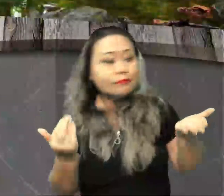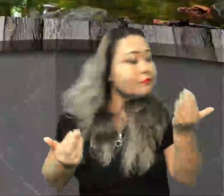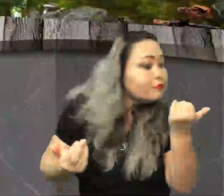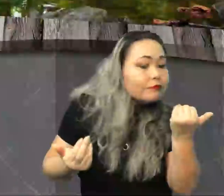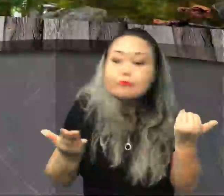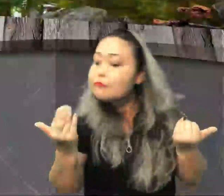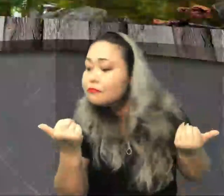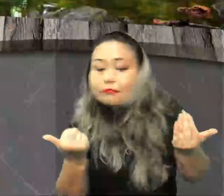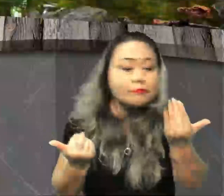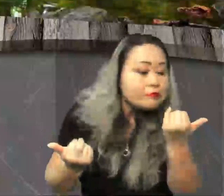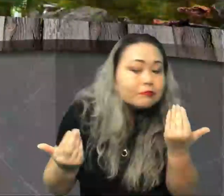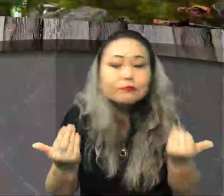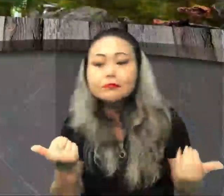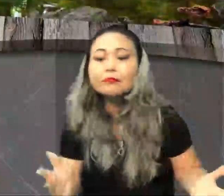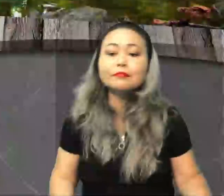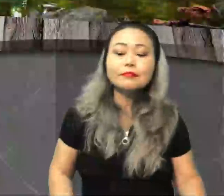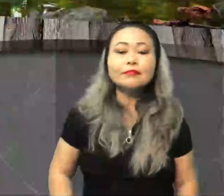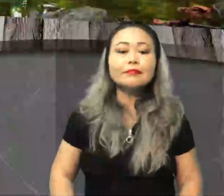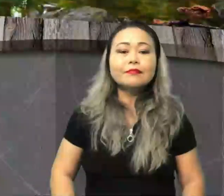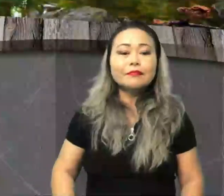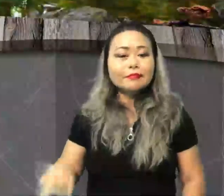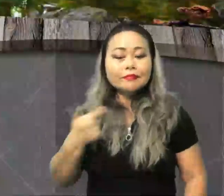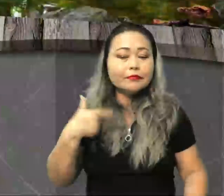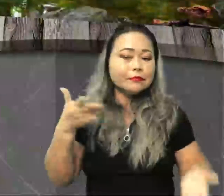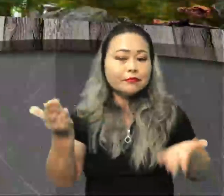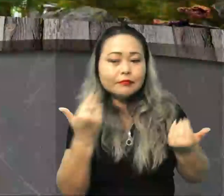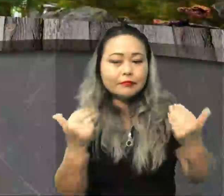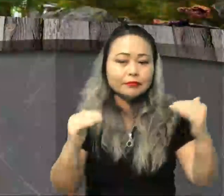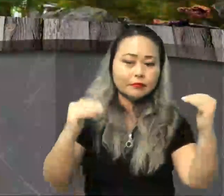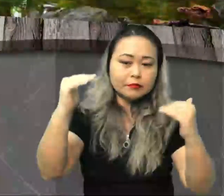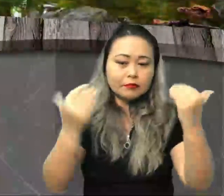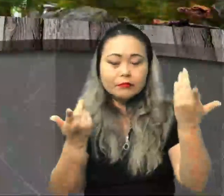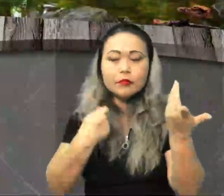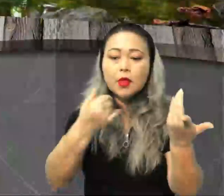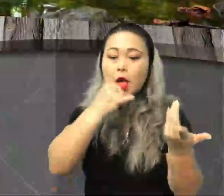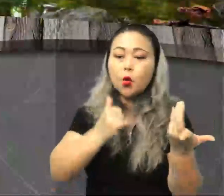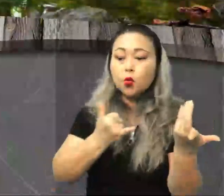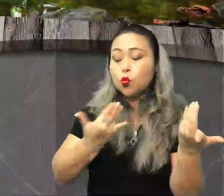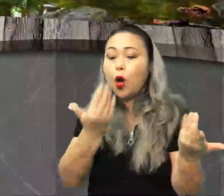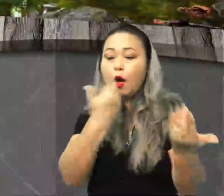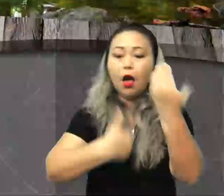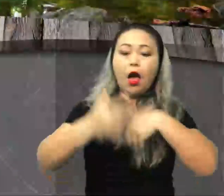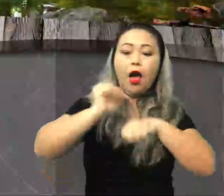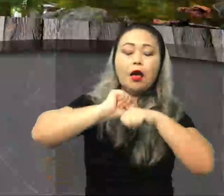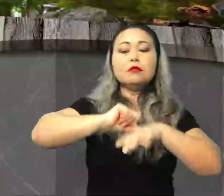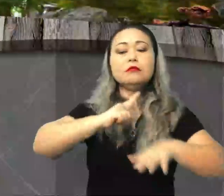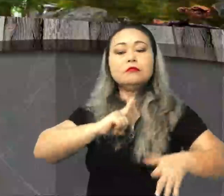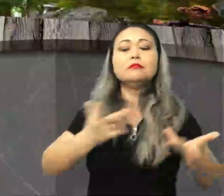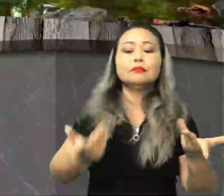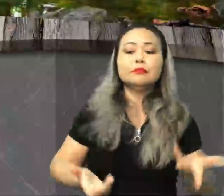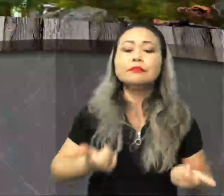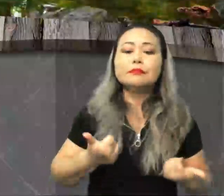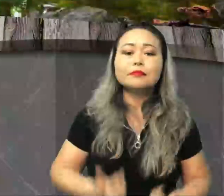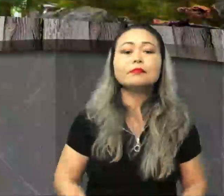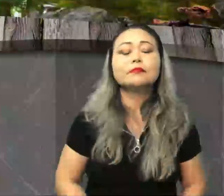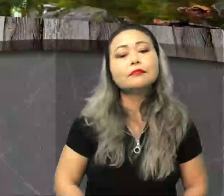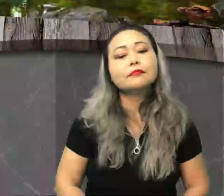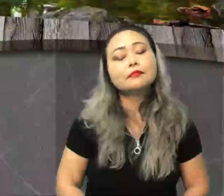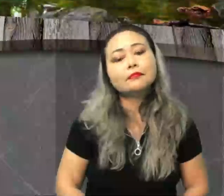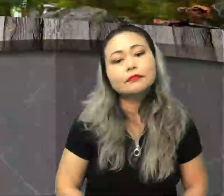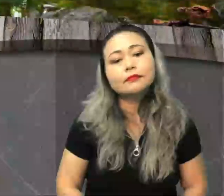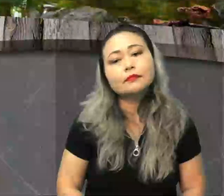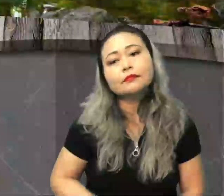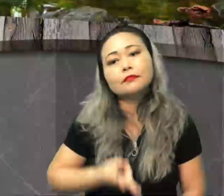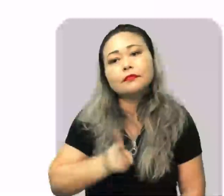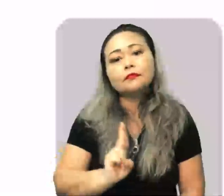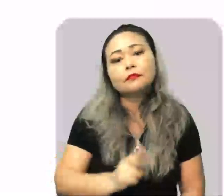brincando, que ele está comendo um e come o outro. Então, ele tem esse equilíbrio, obtém energia de qualquer forma. Tá bom?